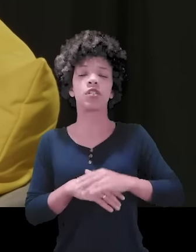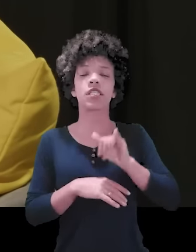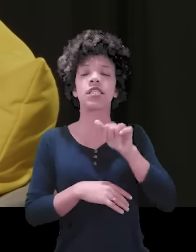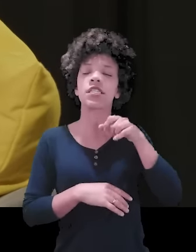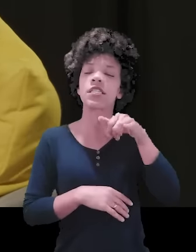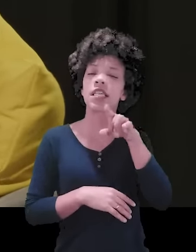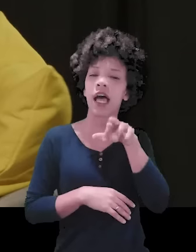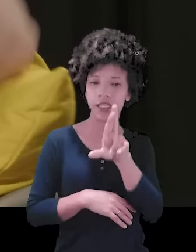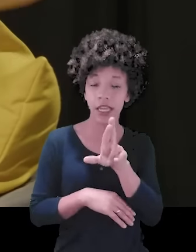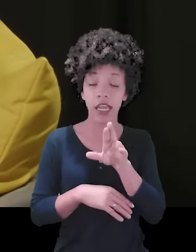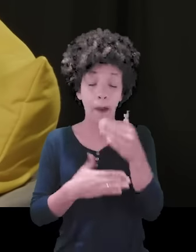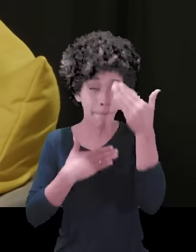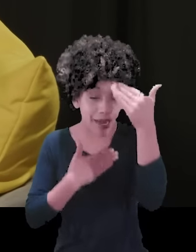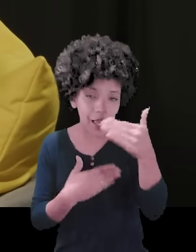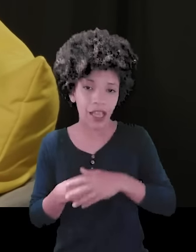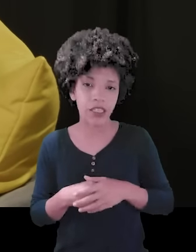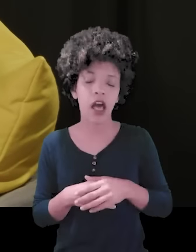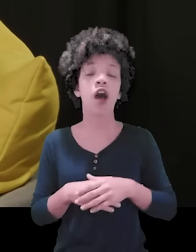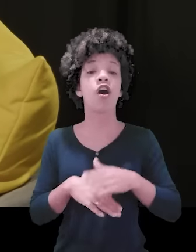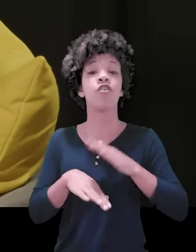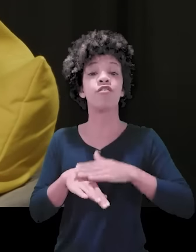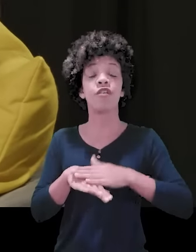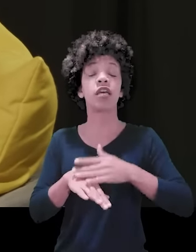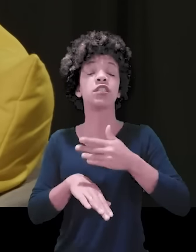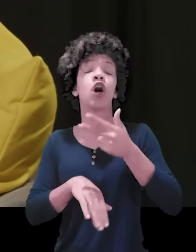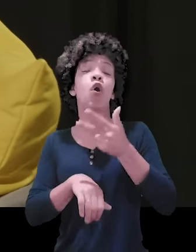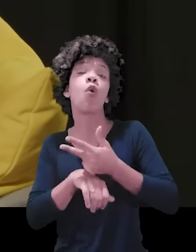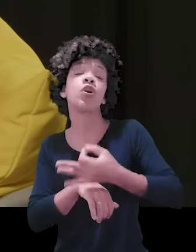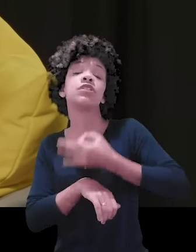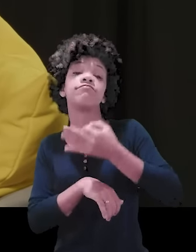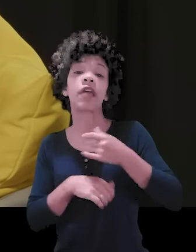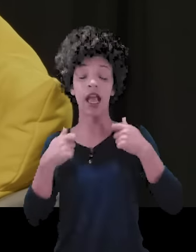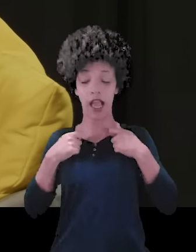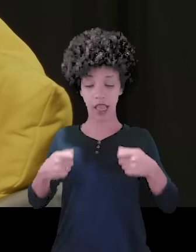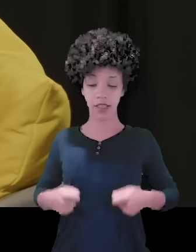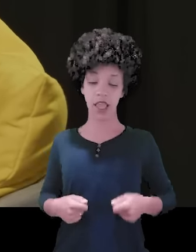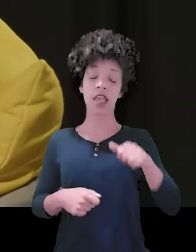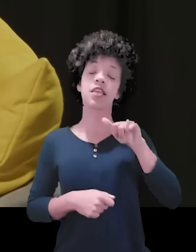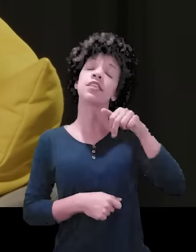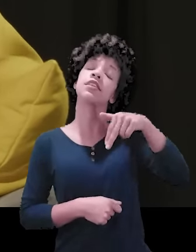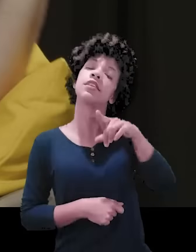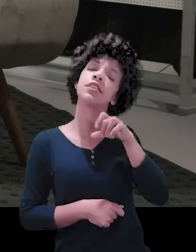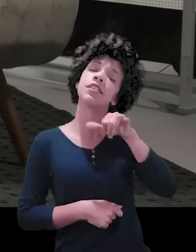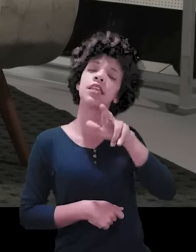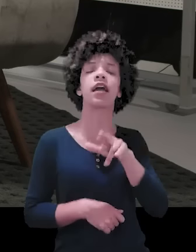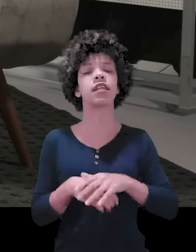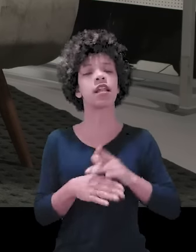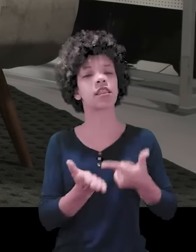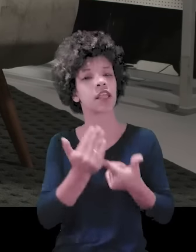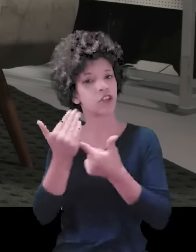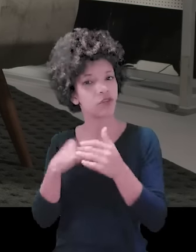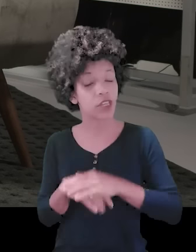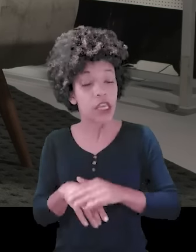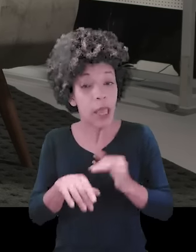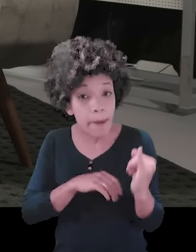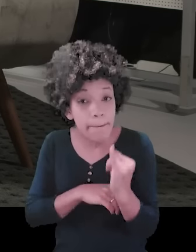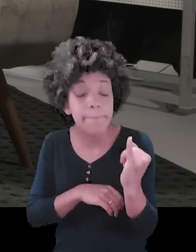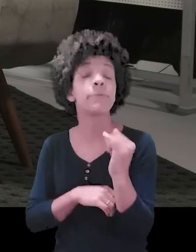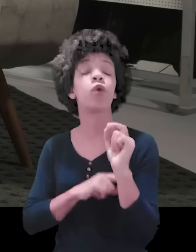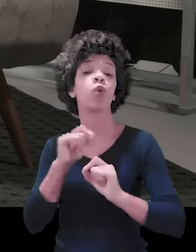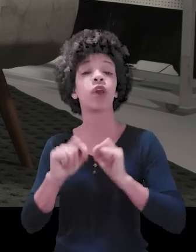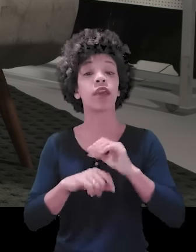daí obrigado para caramba para quem não sabe eu só faço aqui ó o achismos com a camiseta da inside camiseta com tecnologia e mais